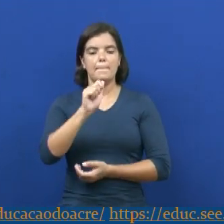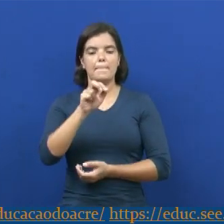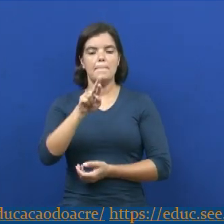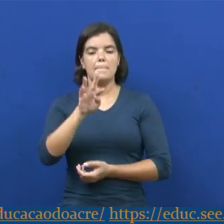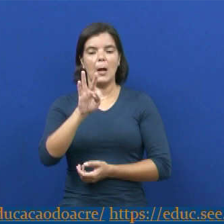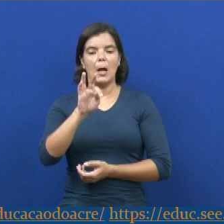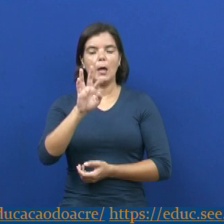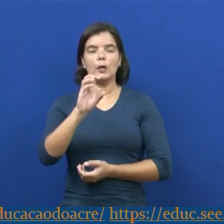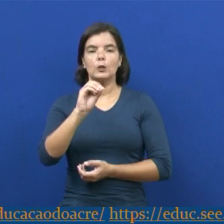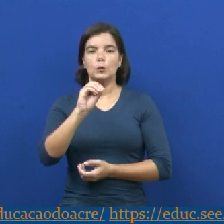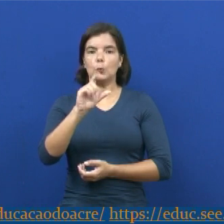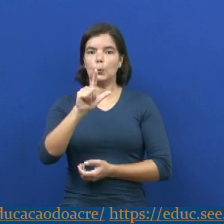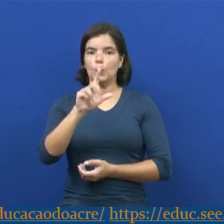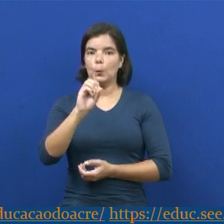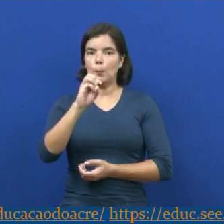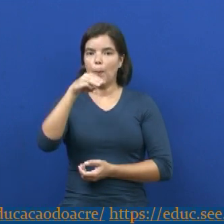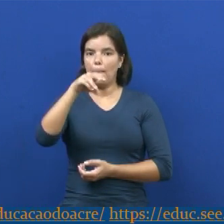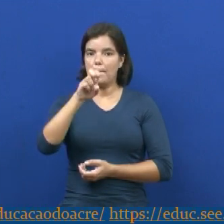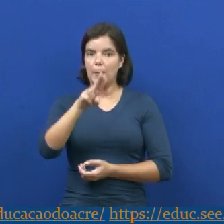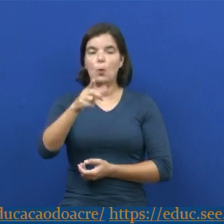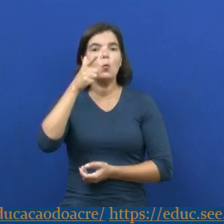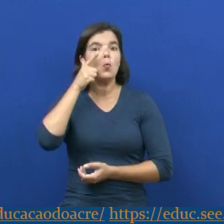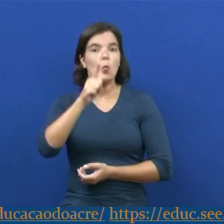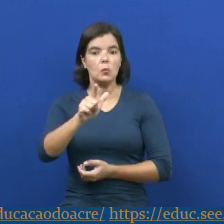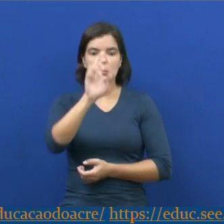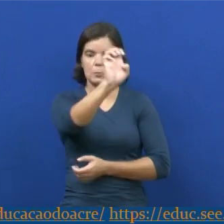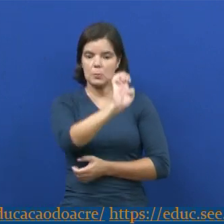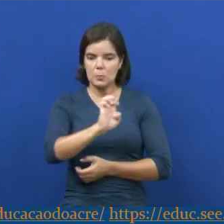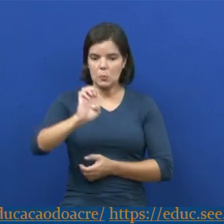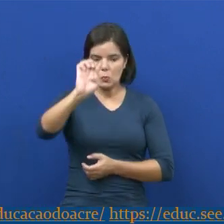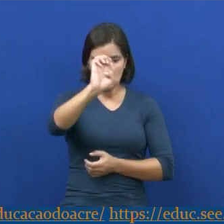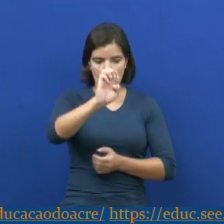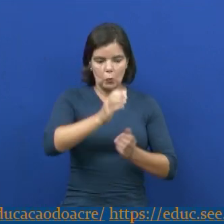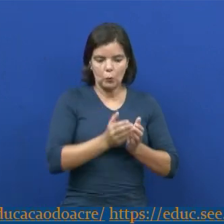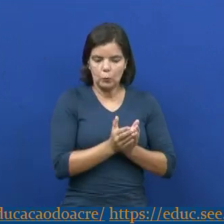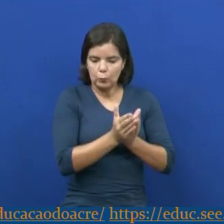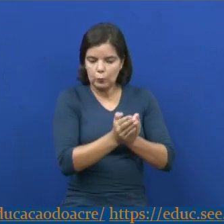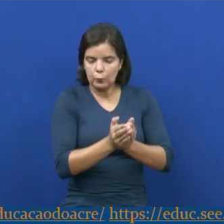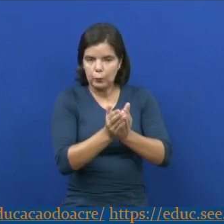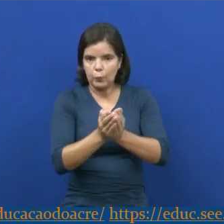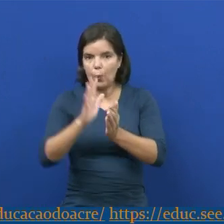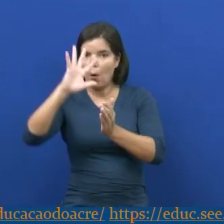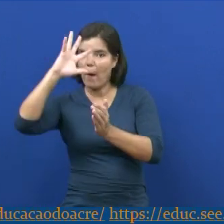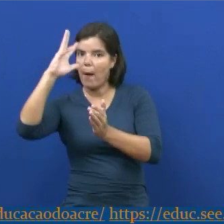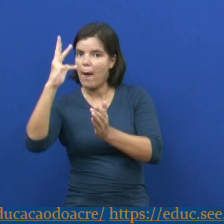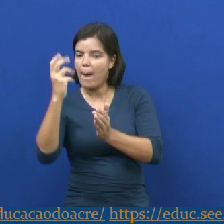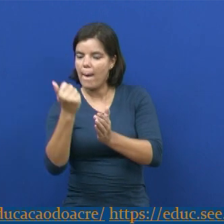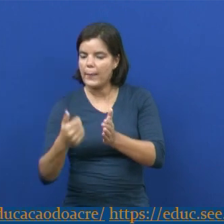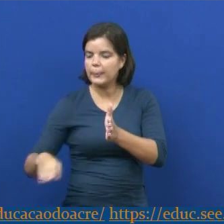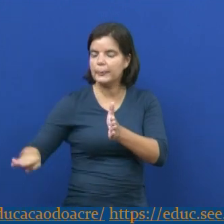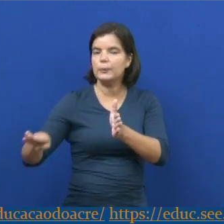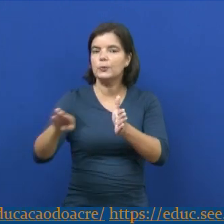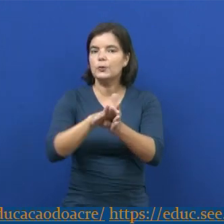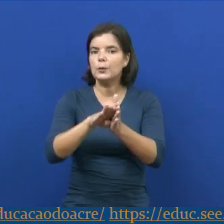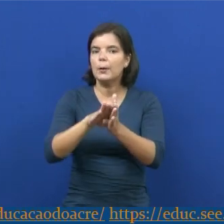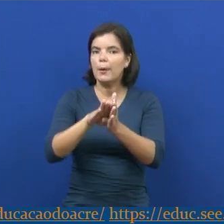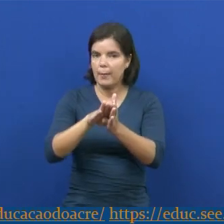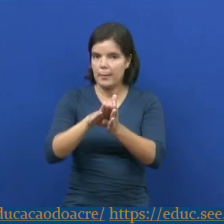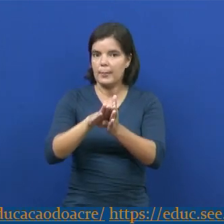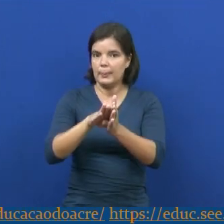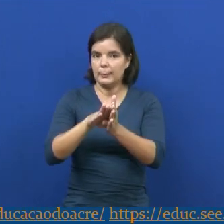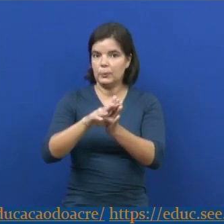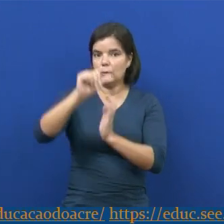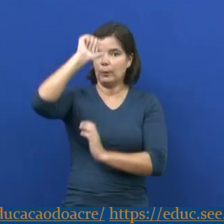Bartolomeu Dias conseguiu sair lá da Europa, contornar a África e chegar até